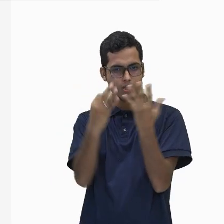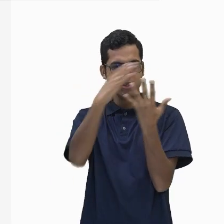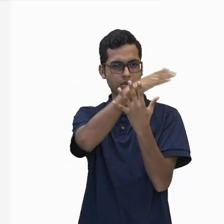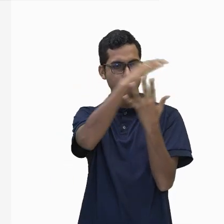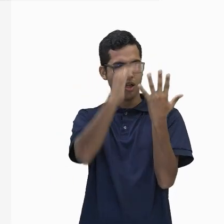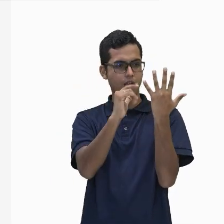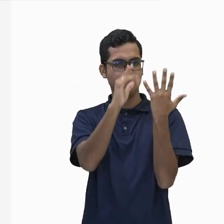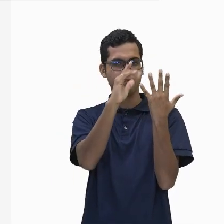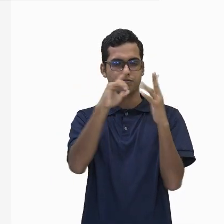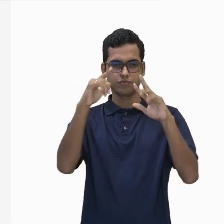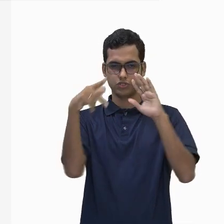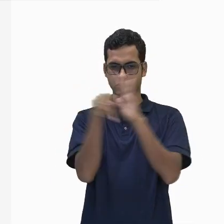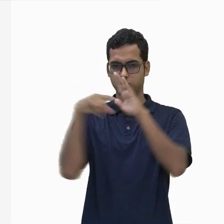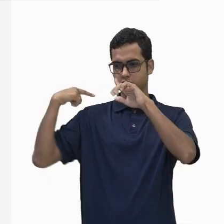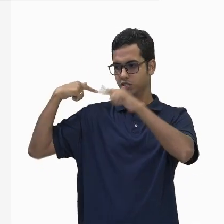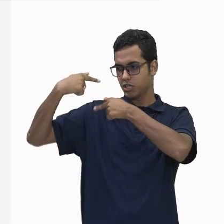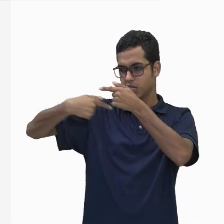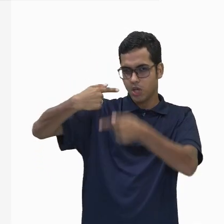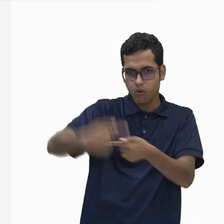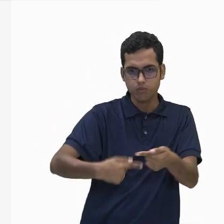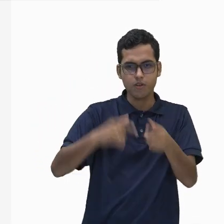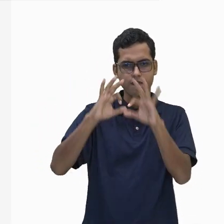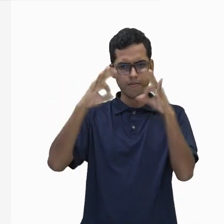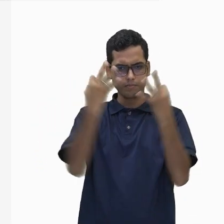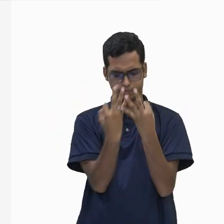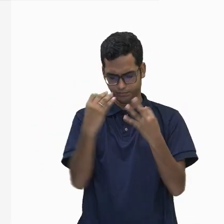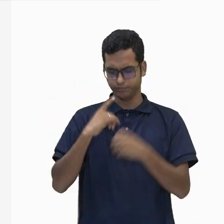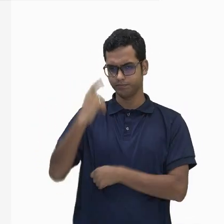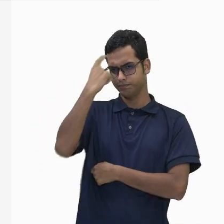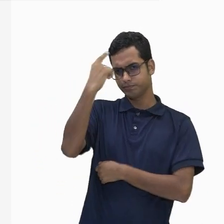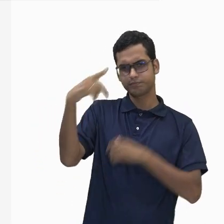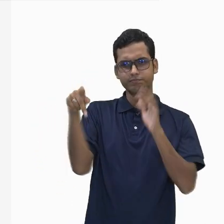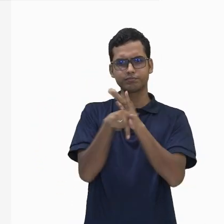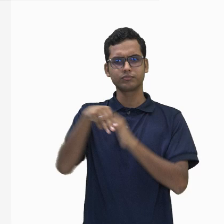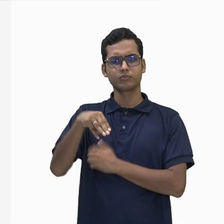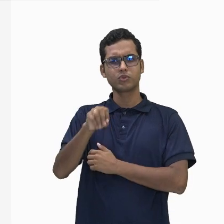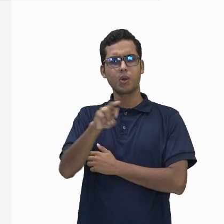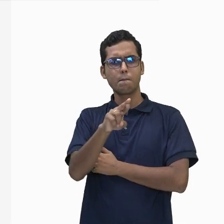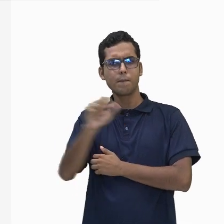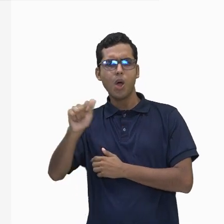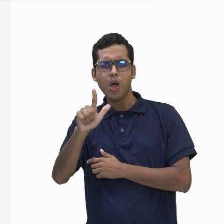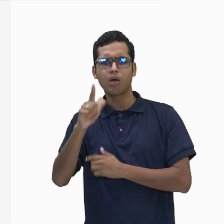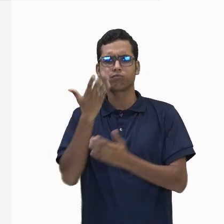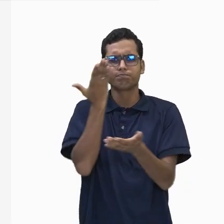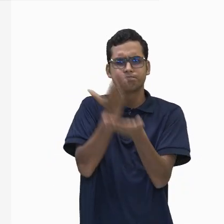assim. O Nietzsche faz isso com a ideia da moral. Ele começa a estudar voltando,